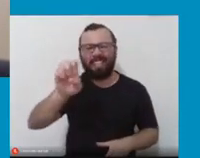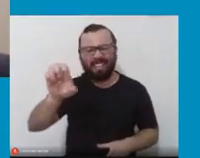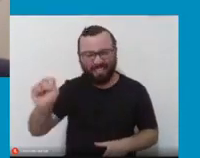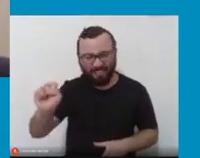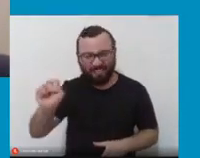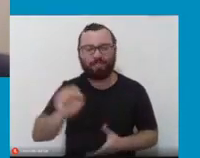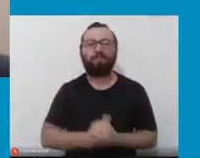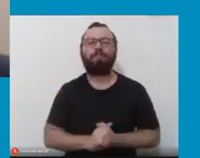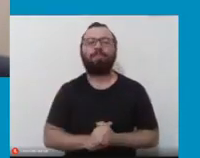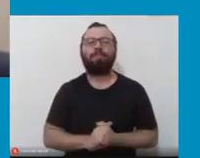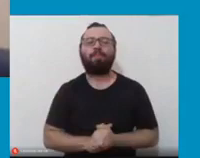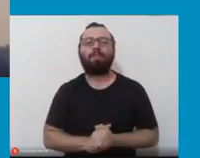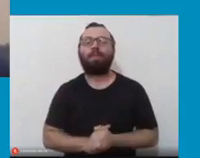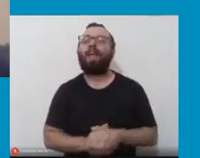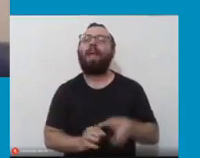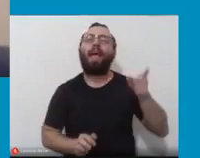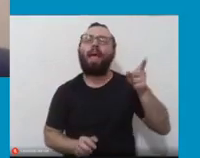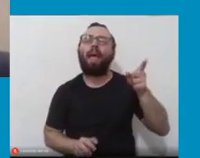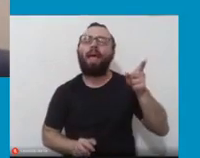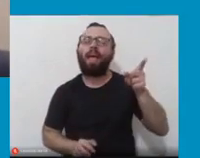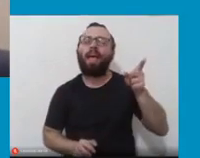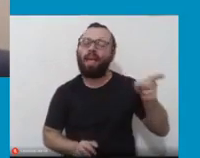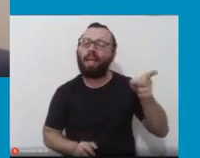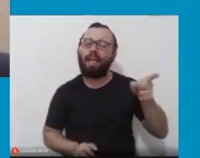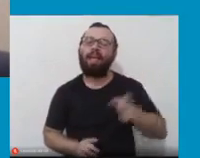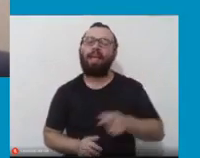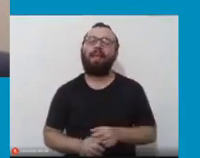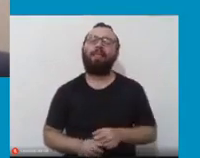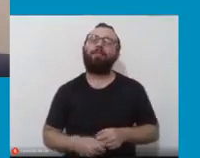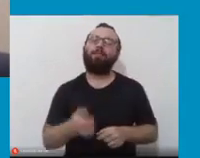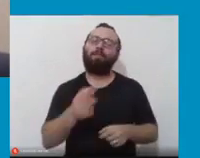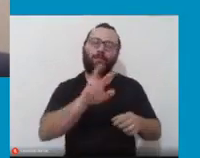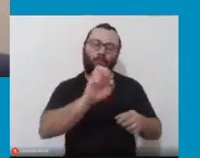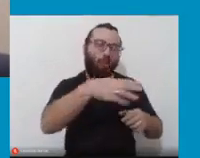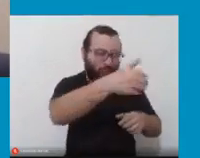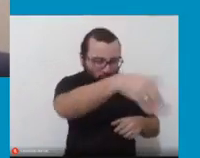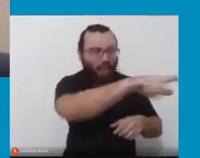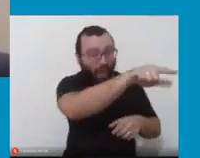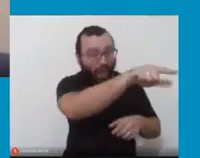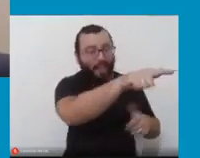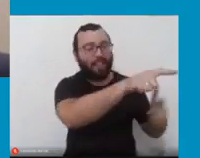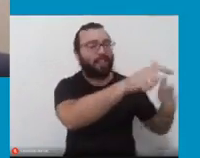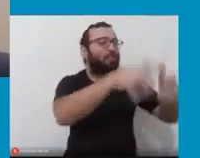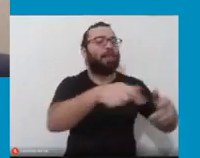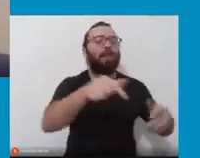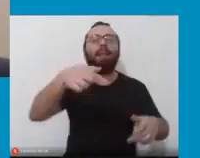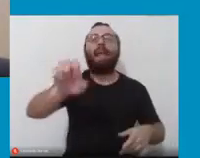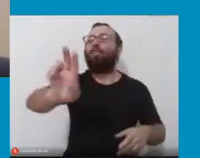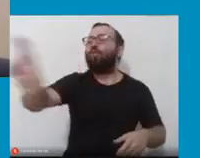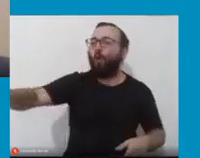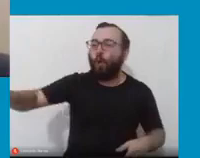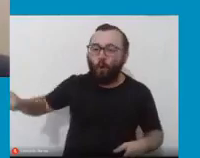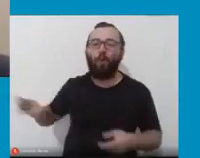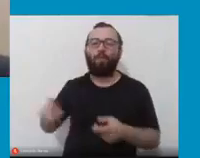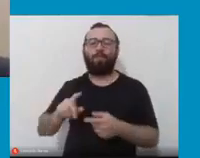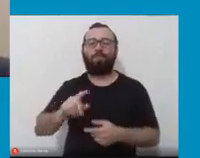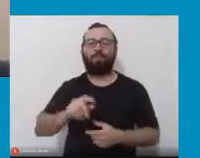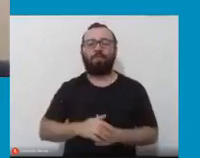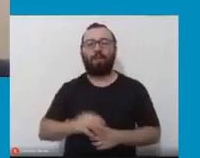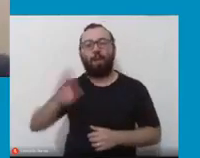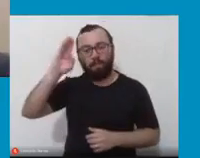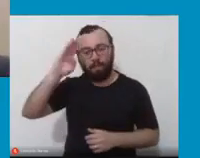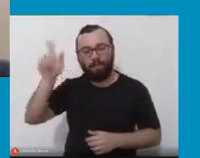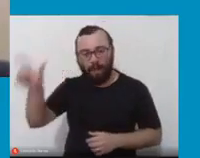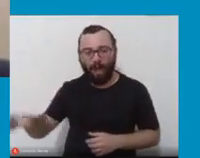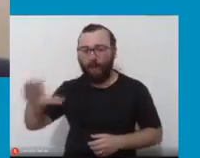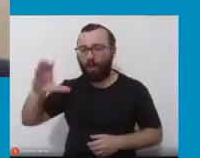né? E ele vai, então, vou deixar ele a apresentar os nossos convidados aqui, o Carlos Costa Ribeiro, em especial, que eu já agradeço,